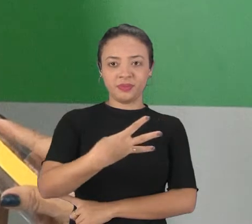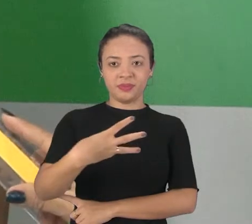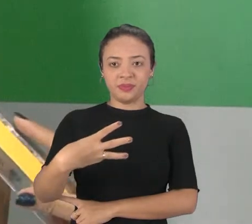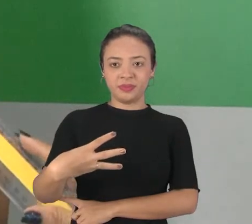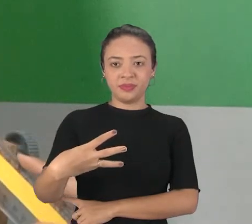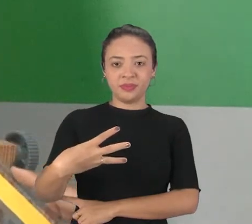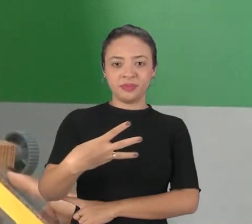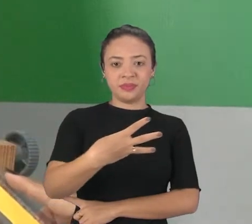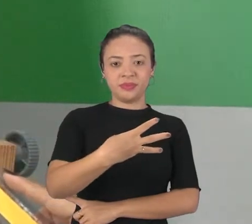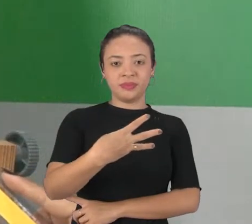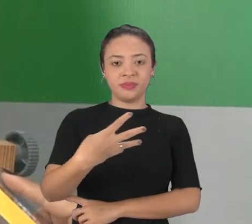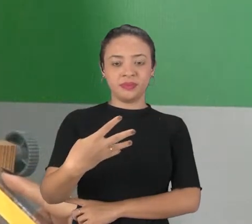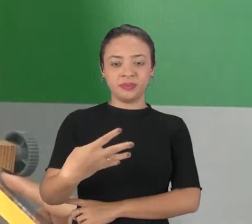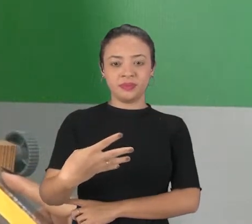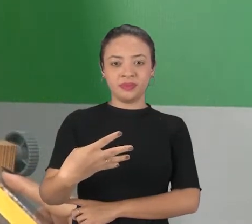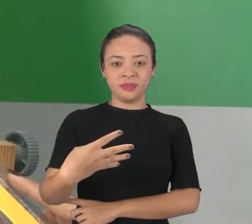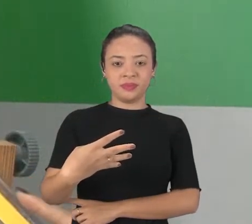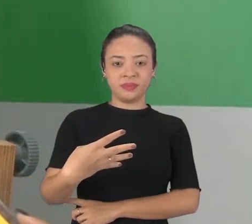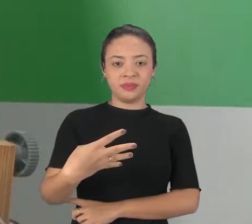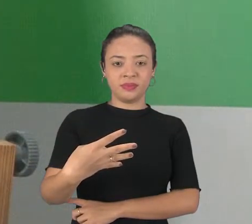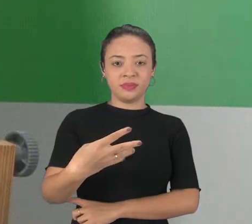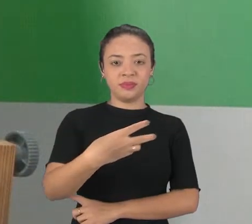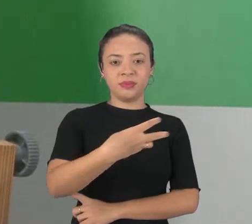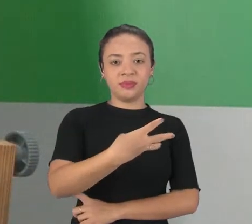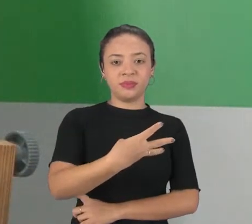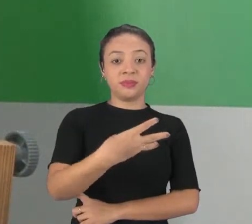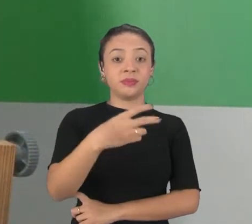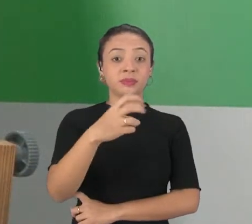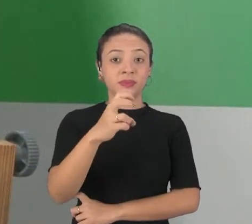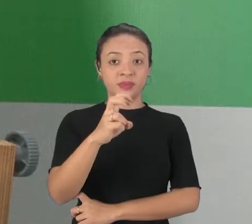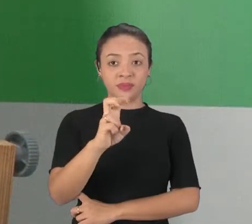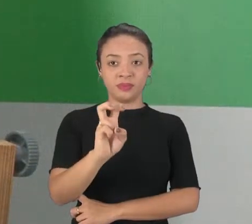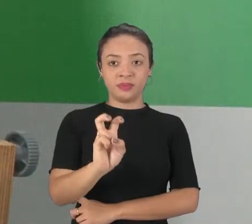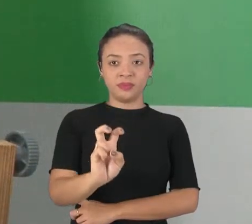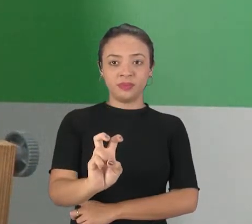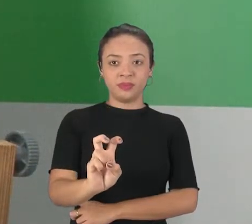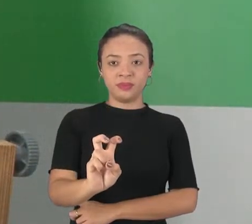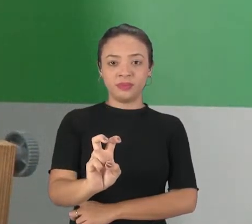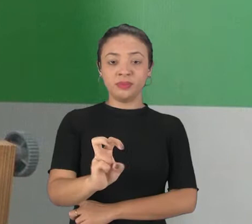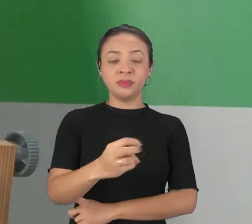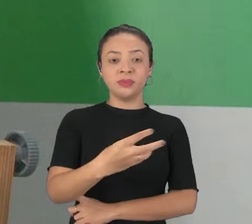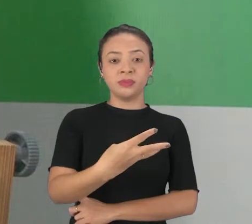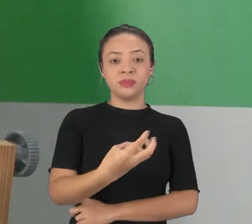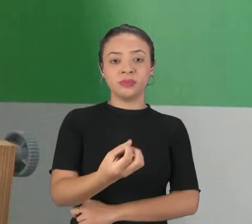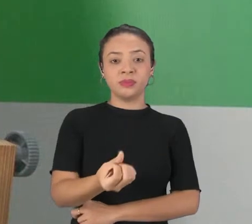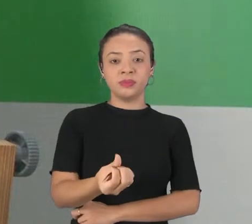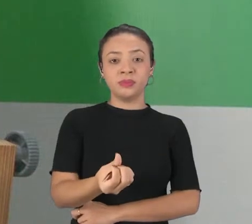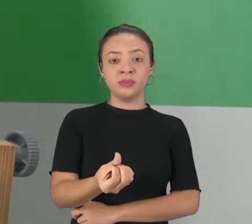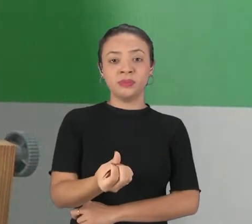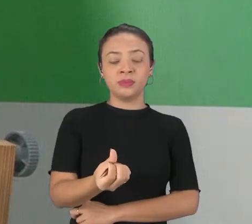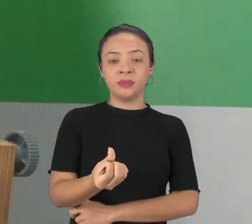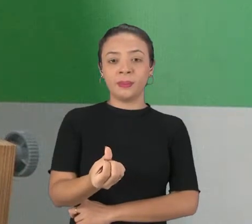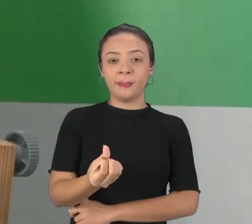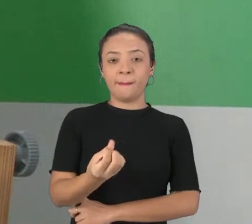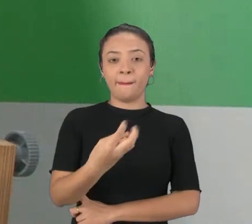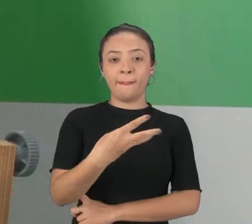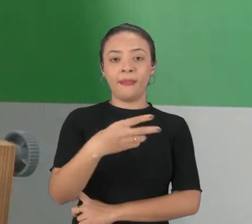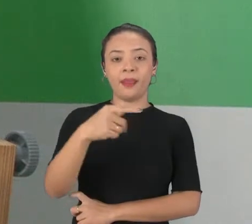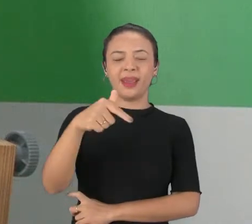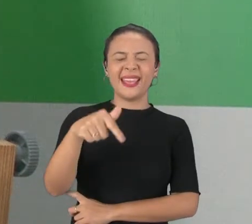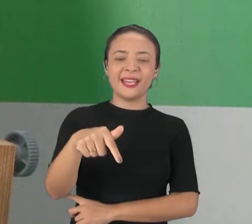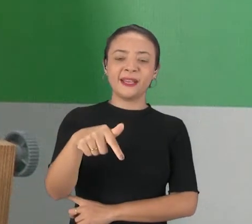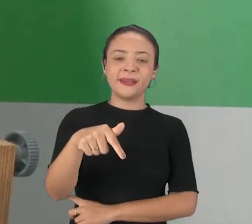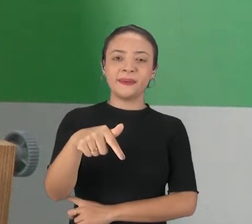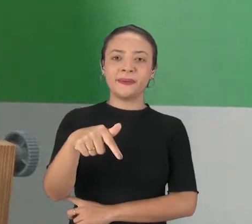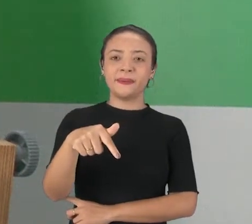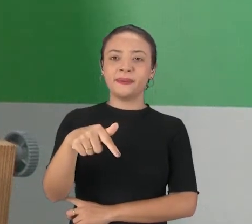33 34 35 36 37